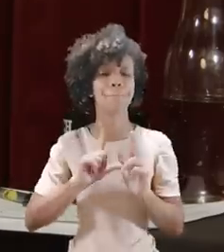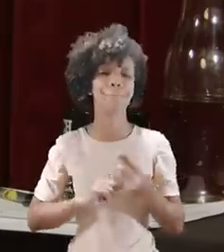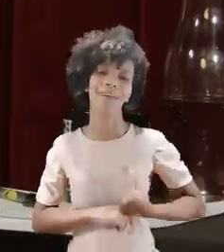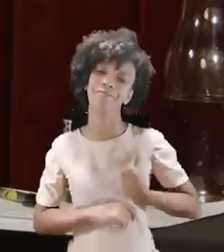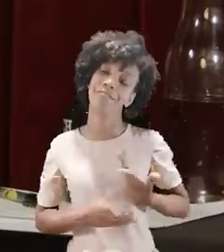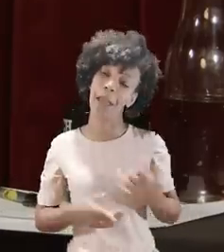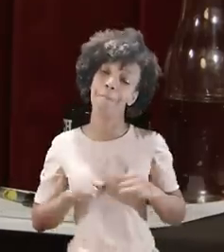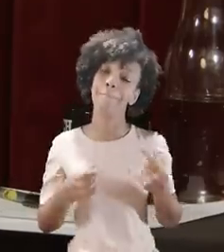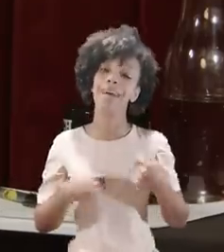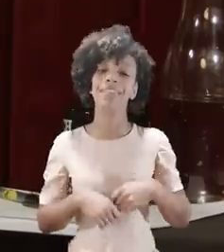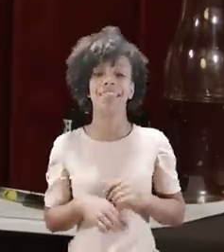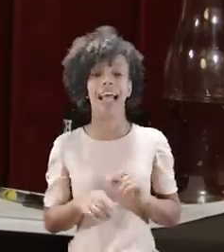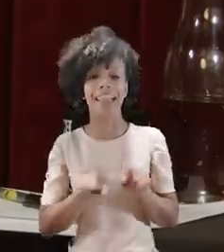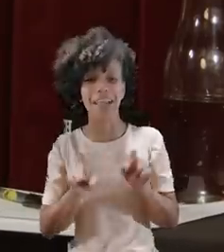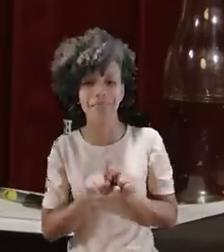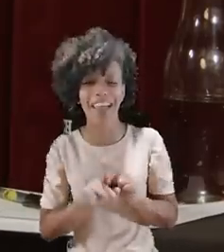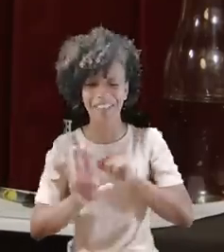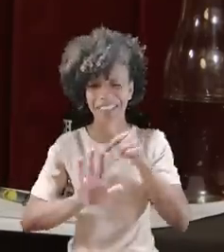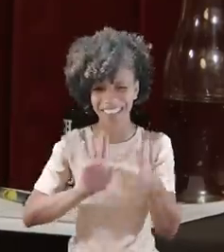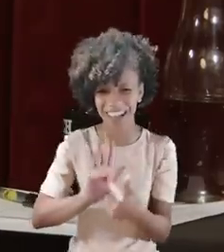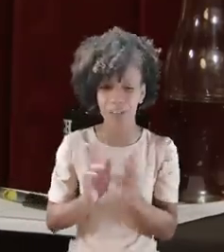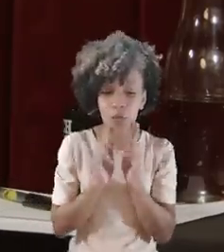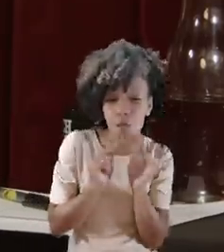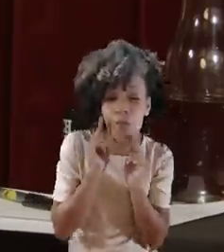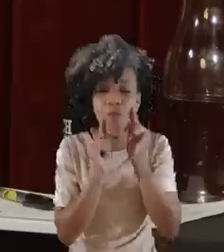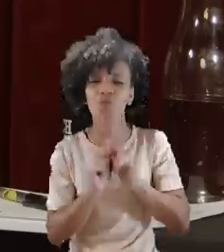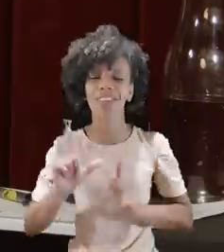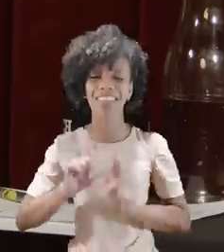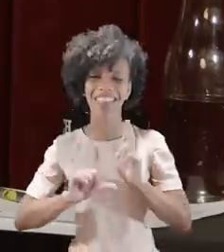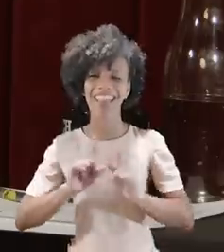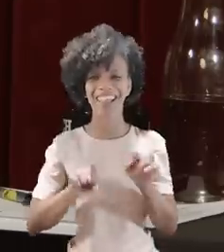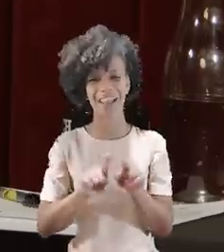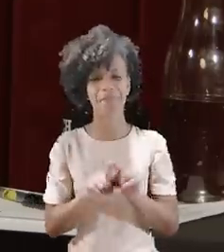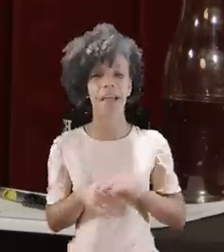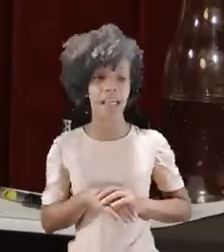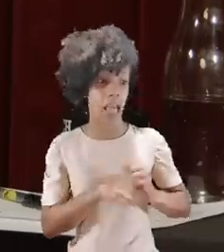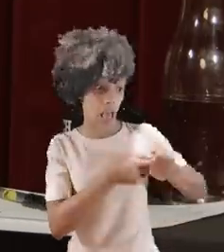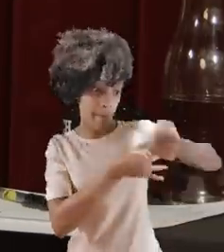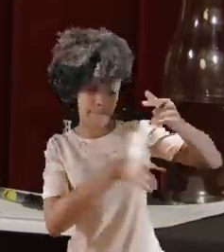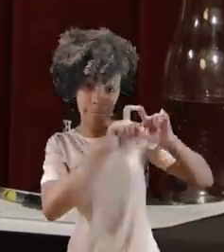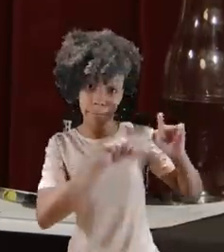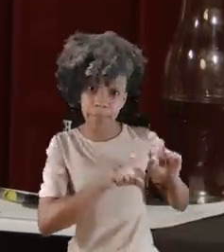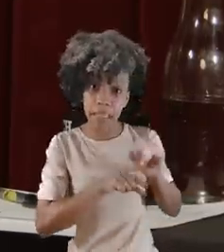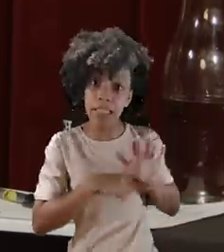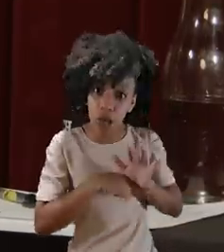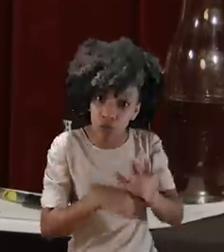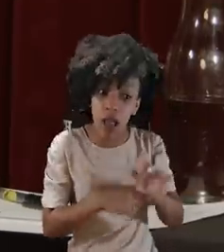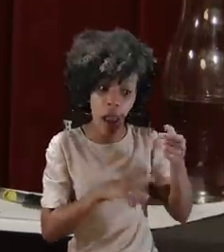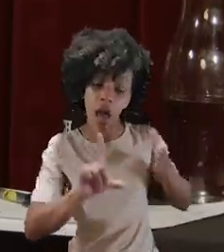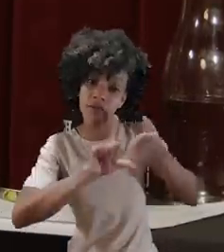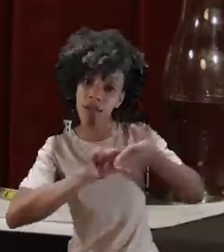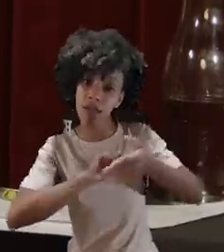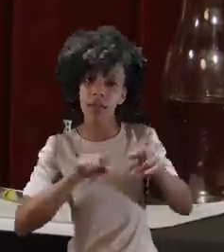cortes é não está de corta vive barbearia tá lá na descrição e na playlist você puder ajudar